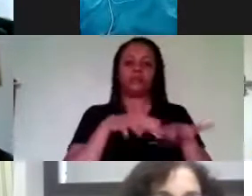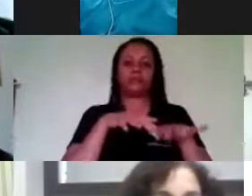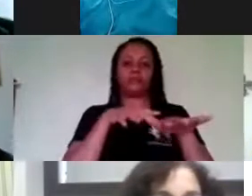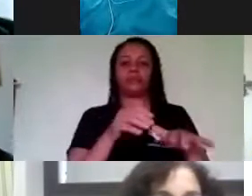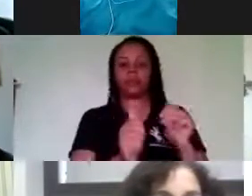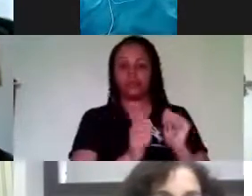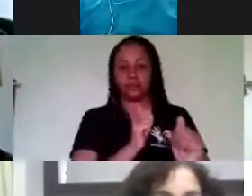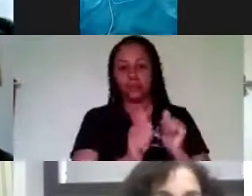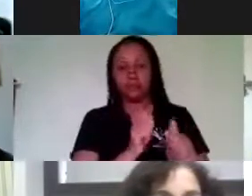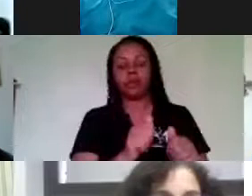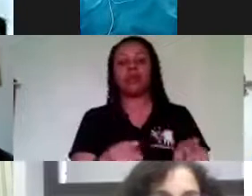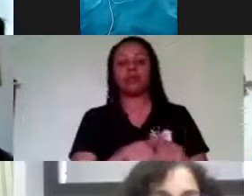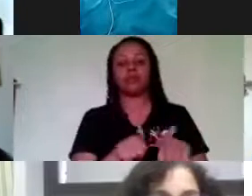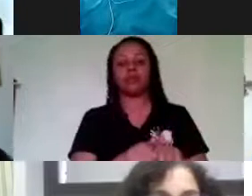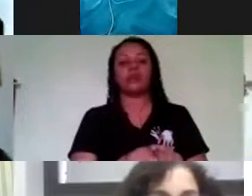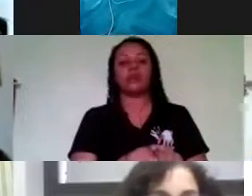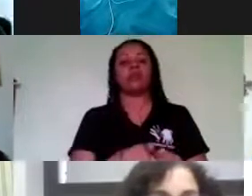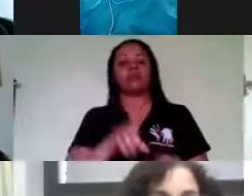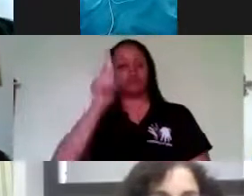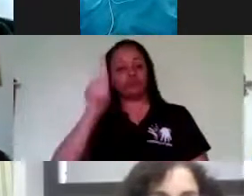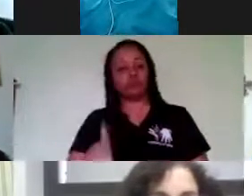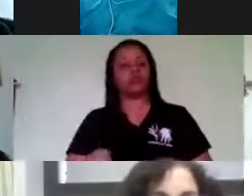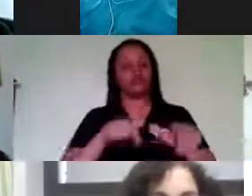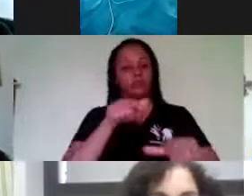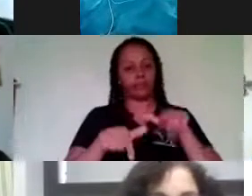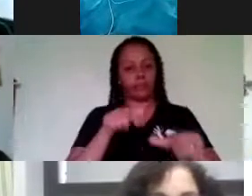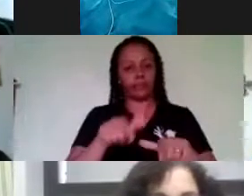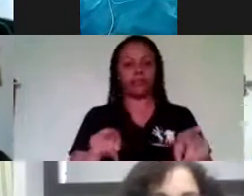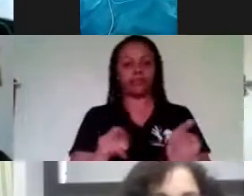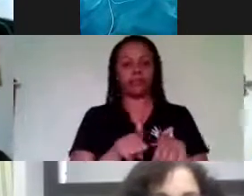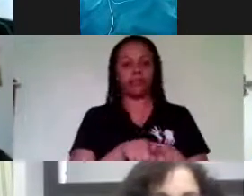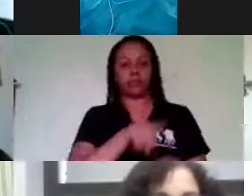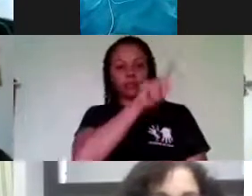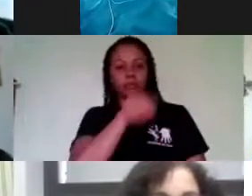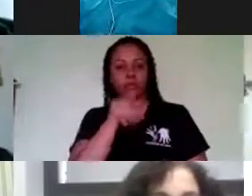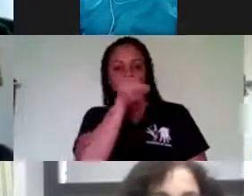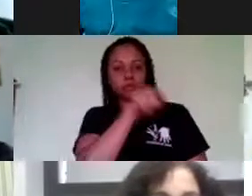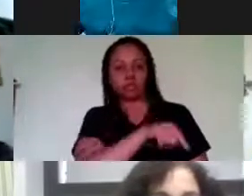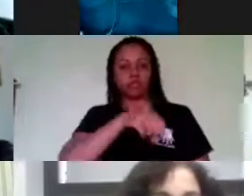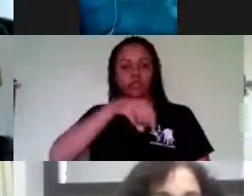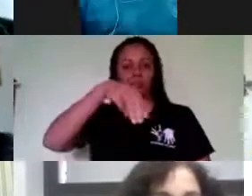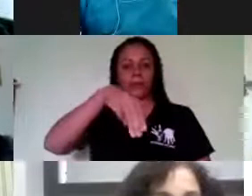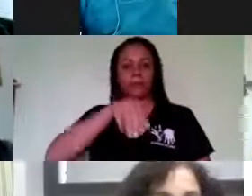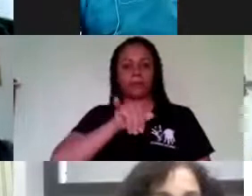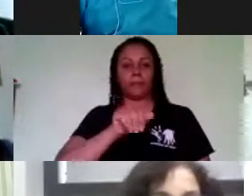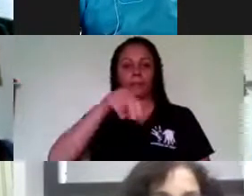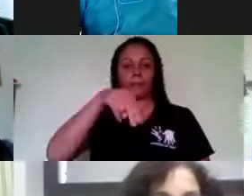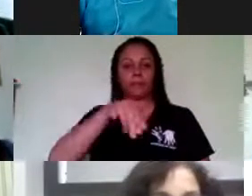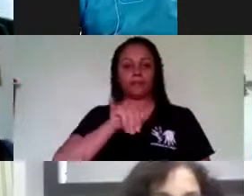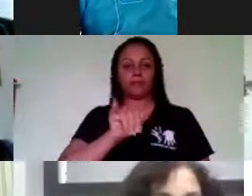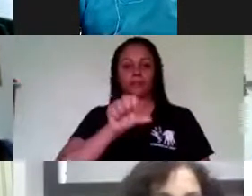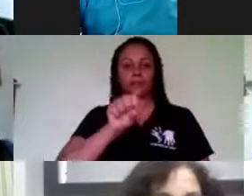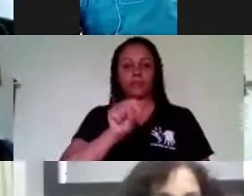dos trabalhadores, a própria extinção do Ministério do Trabalho, eu acho que vem no bojo desta